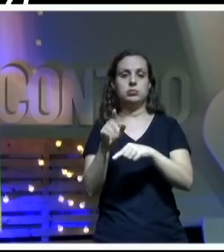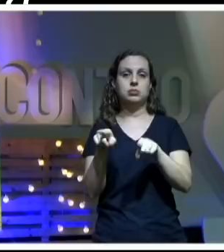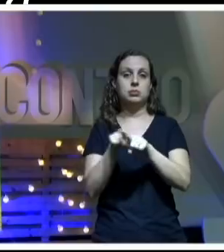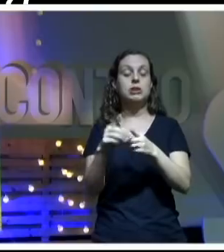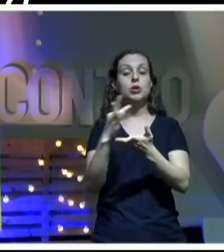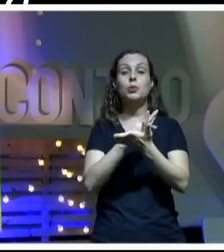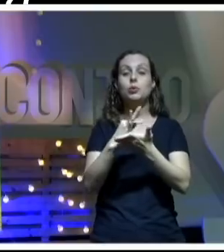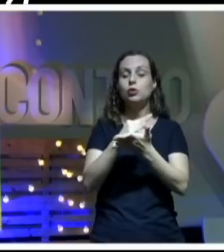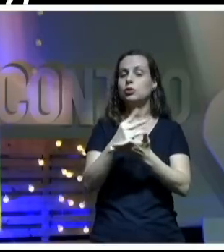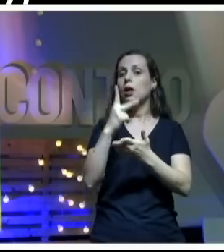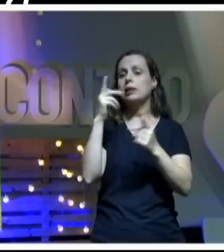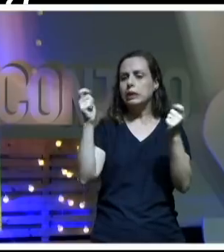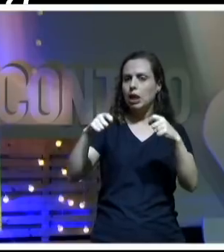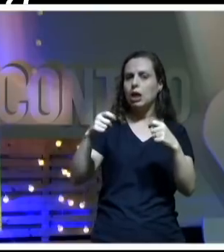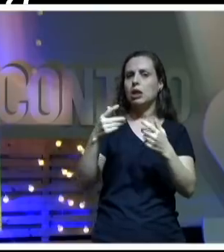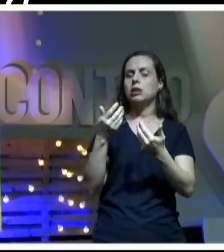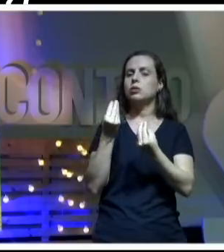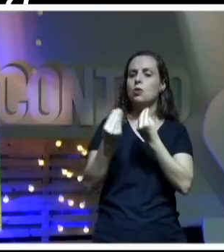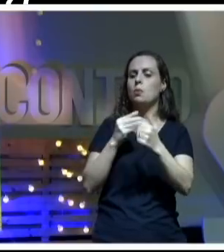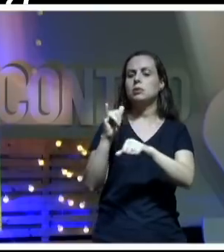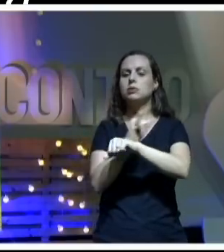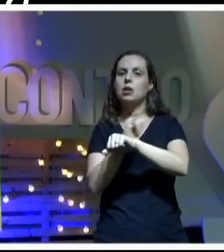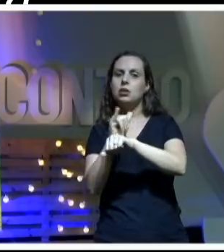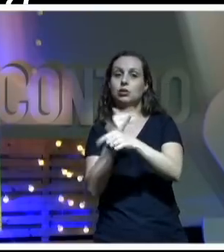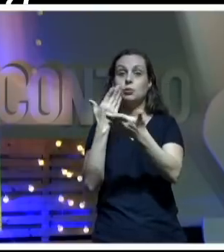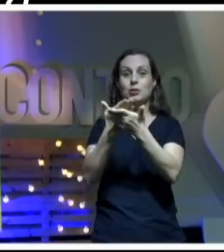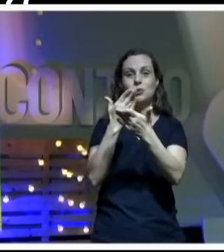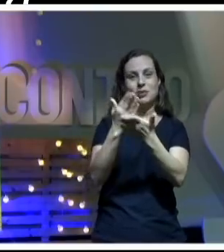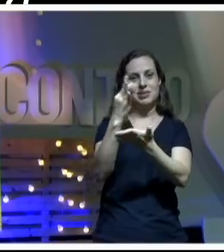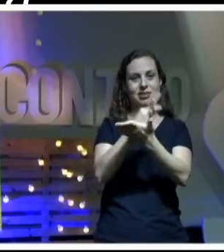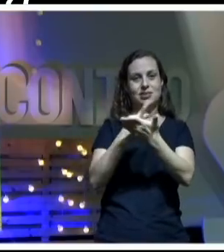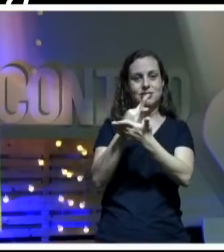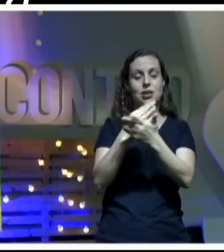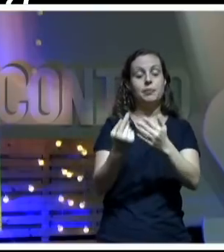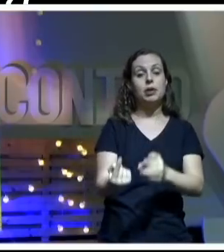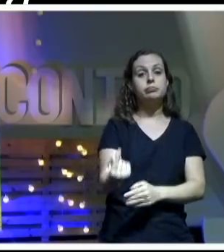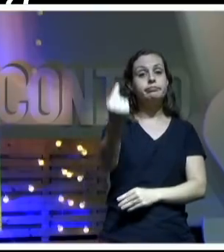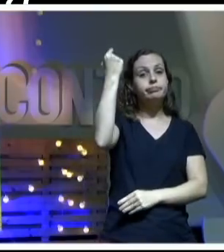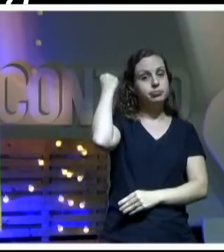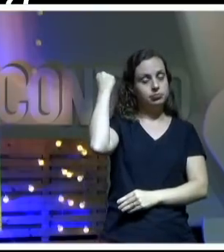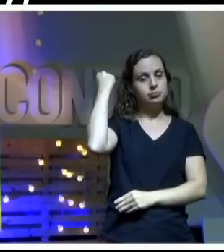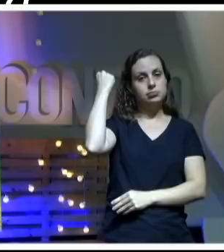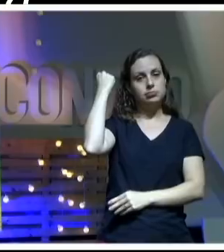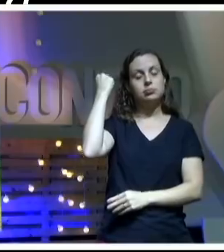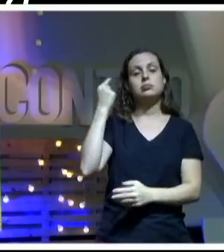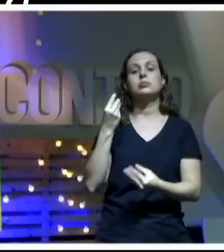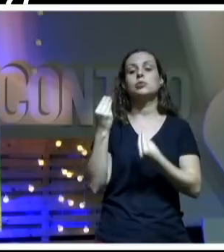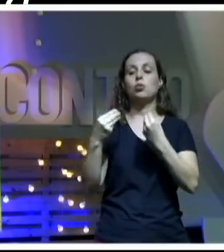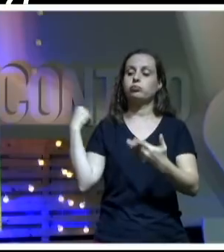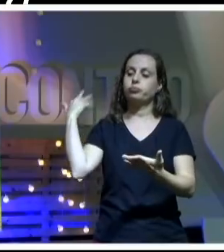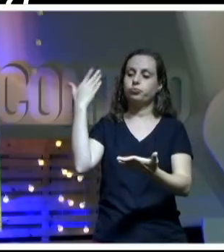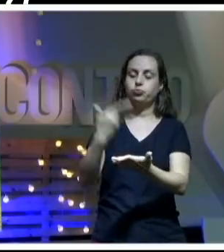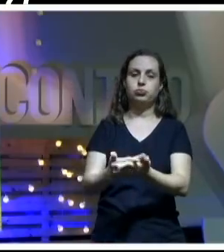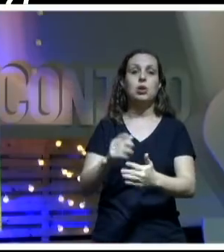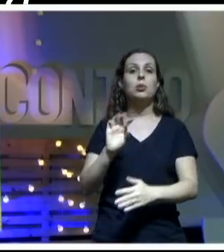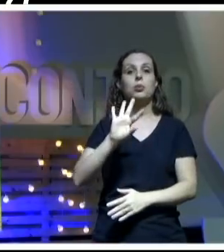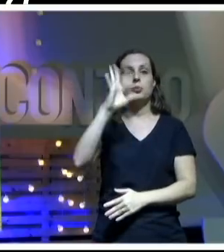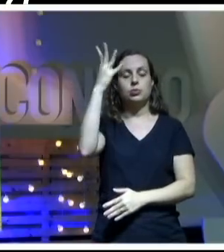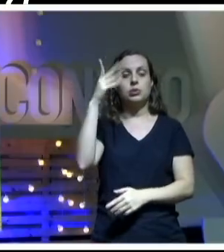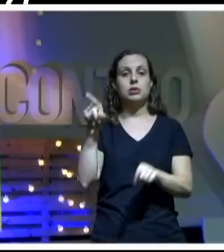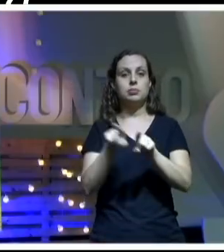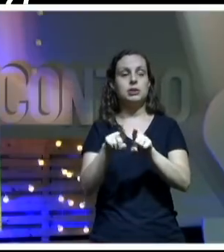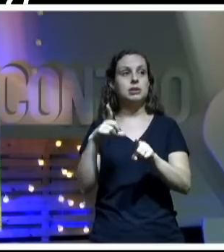arqueologia teológica ou seja vamos entender as raízes do que fez com que nós chegarmos aonde nós chegamos ao trabalho de arqueólogo